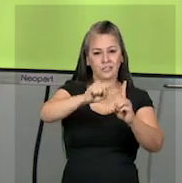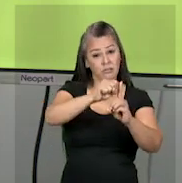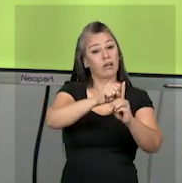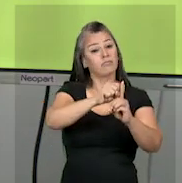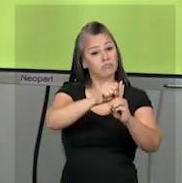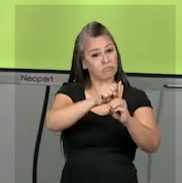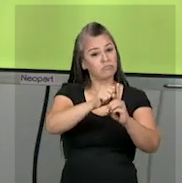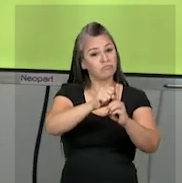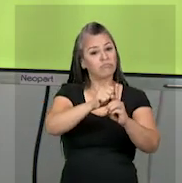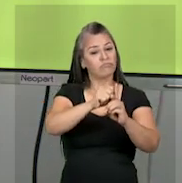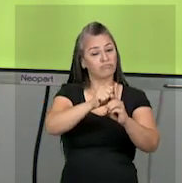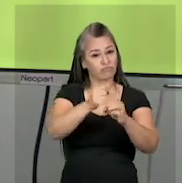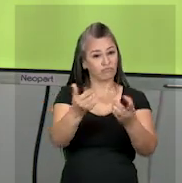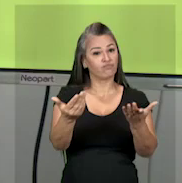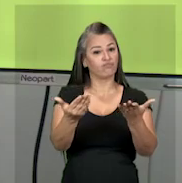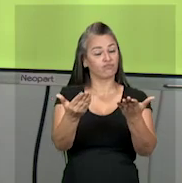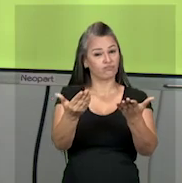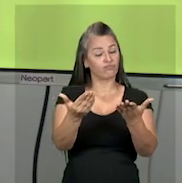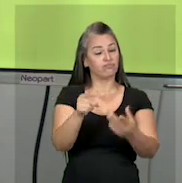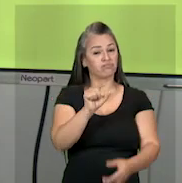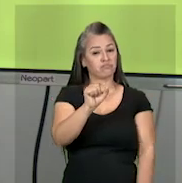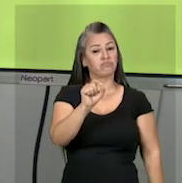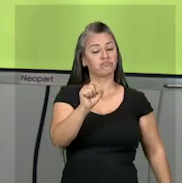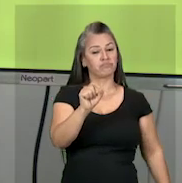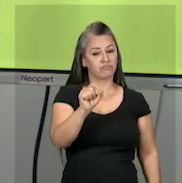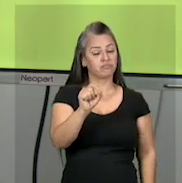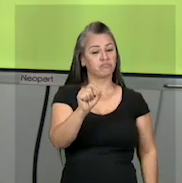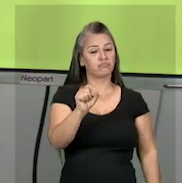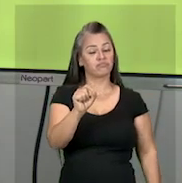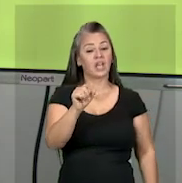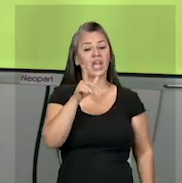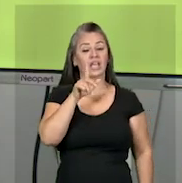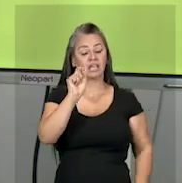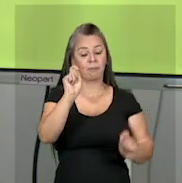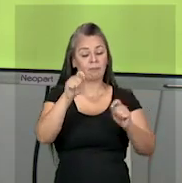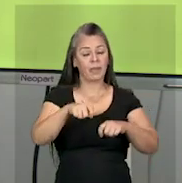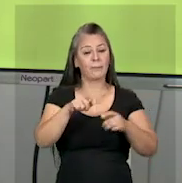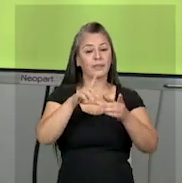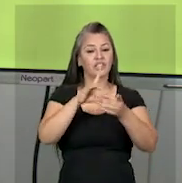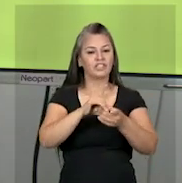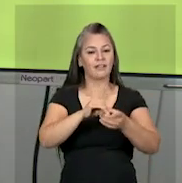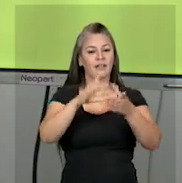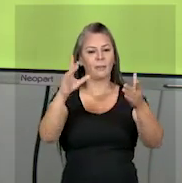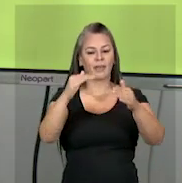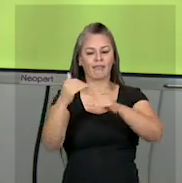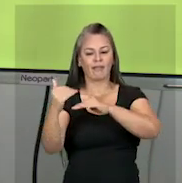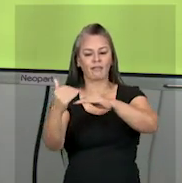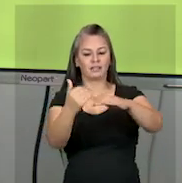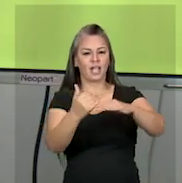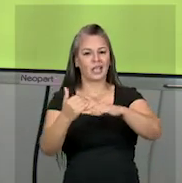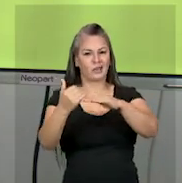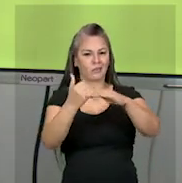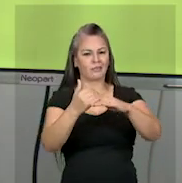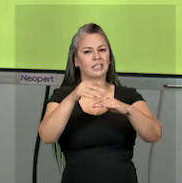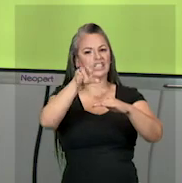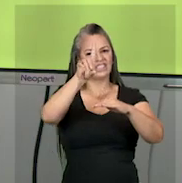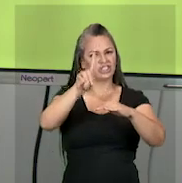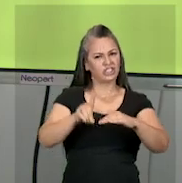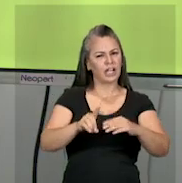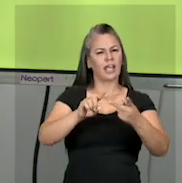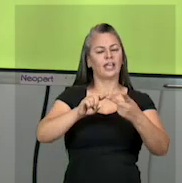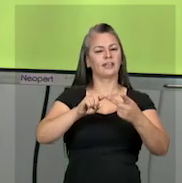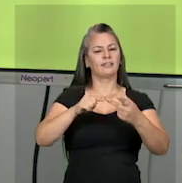direitos sociais, para além do direito, né, do princípio da liberdade, garante o princípio da igualdade através de direitos sociais, de